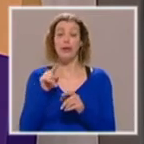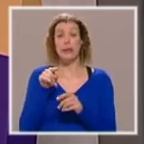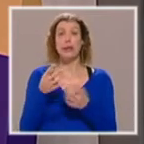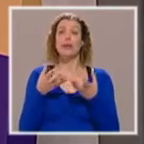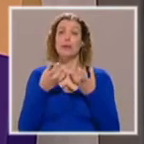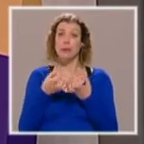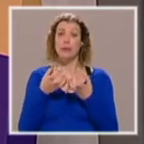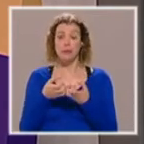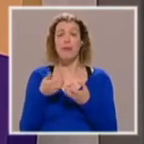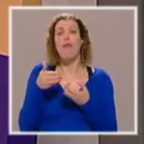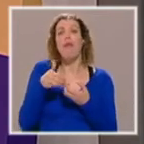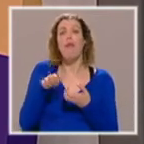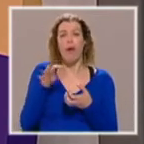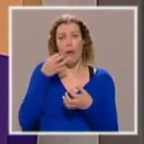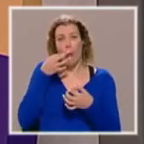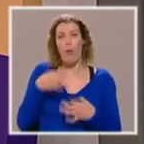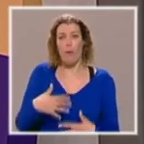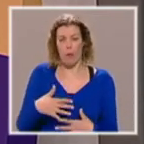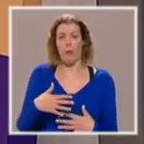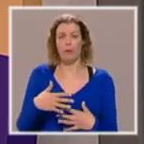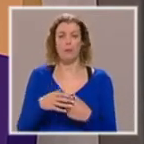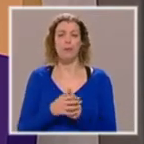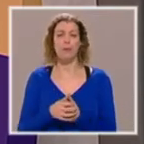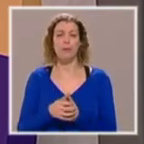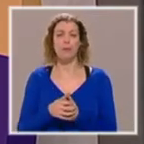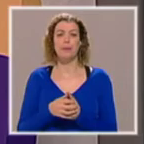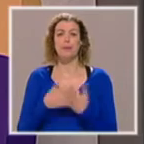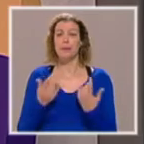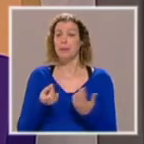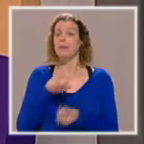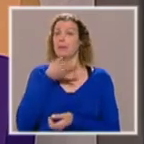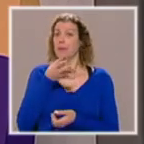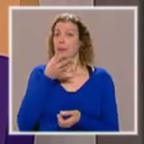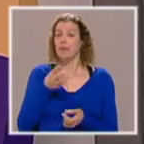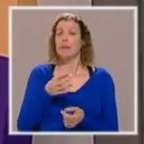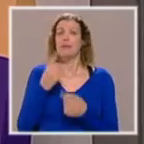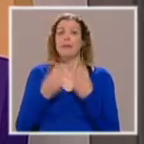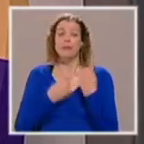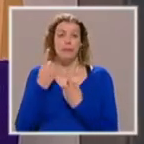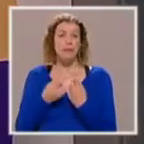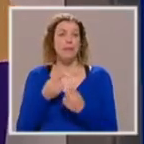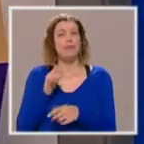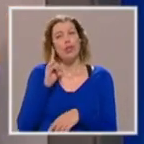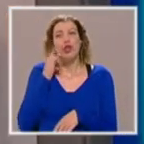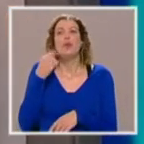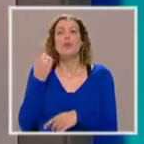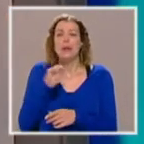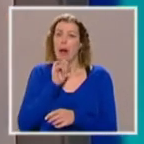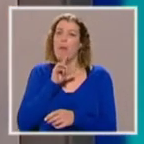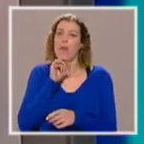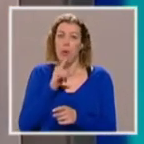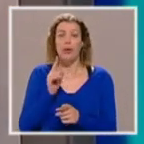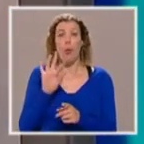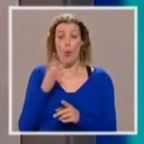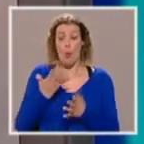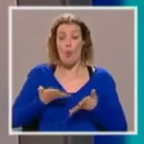estejam localizados fora da cavidade abdominal. Referi que, por vezes, em casos muito excepcionais, pode acontecer à